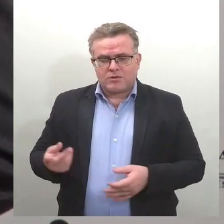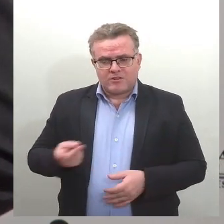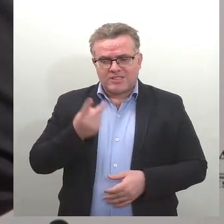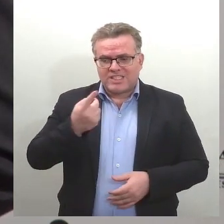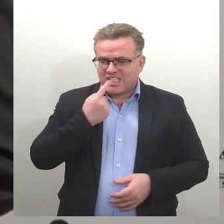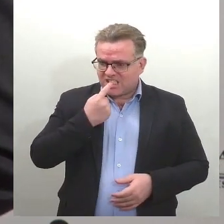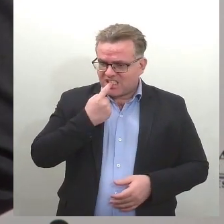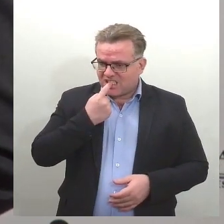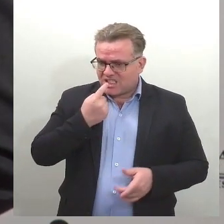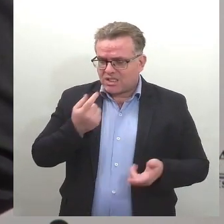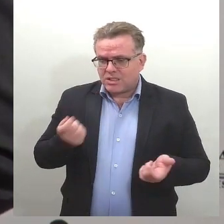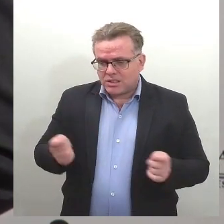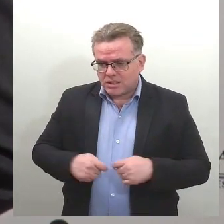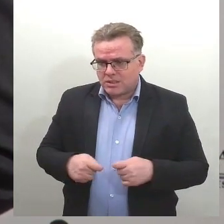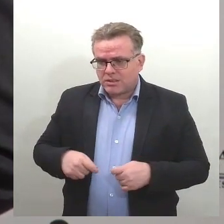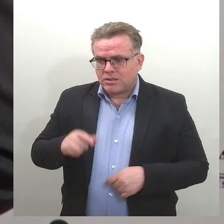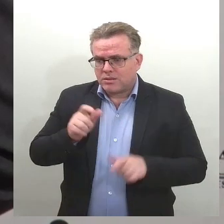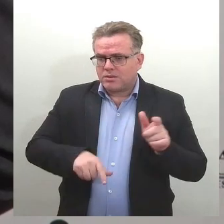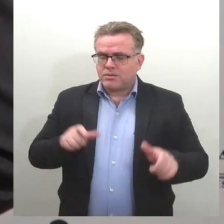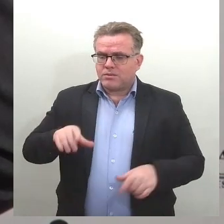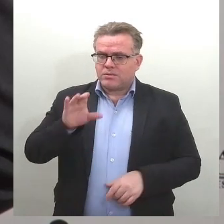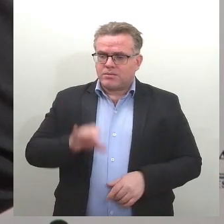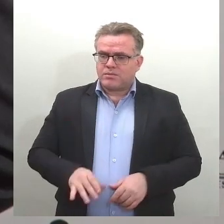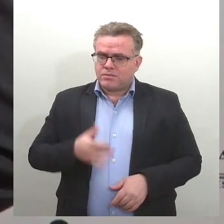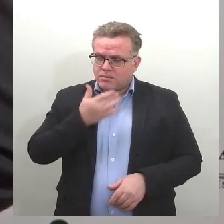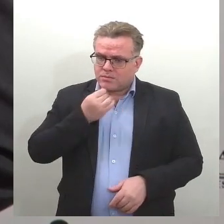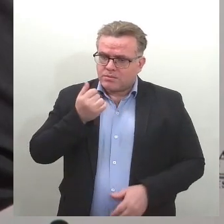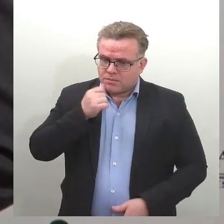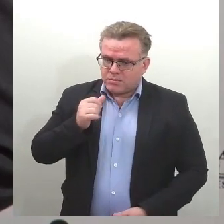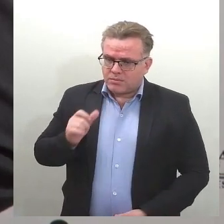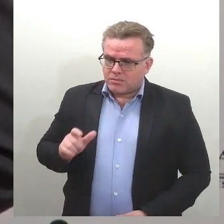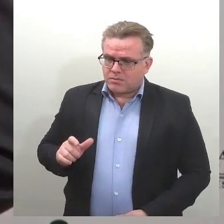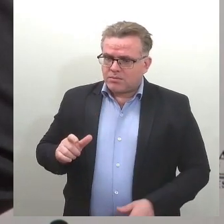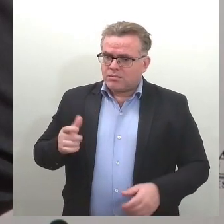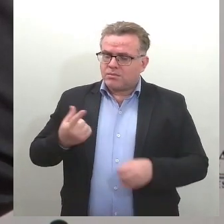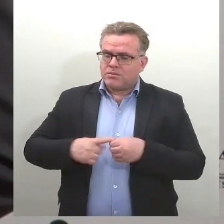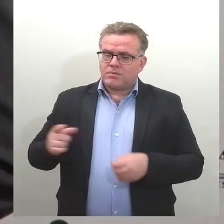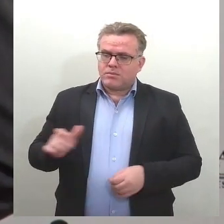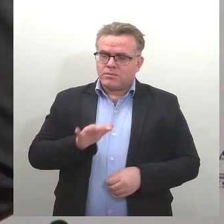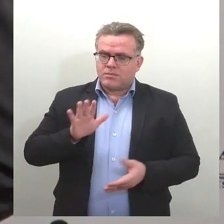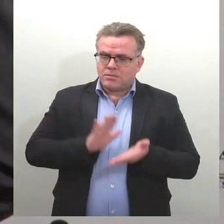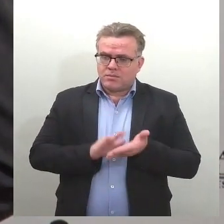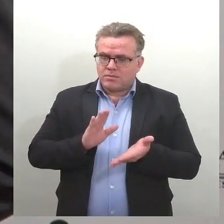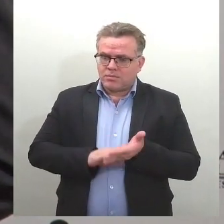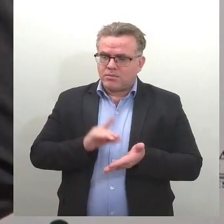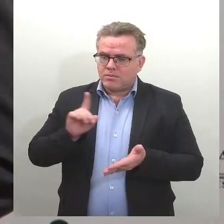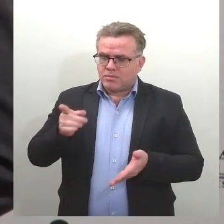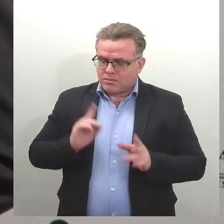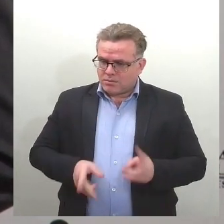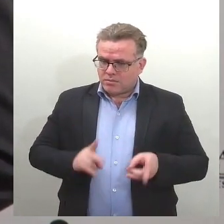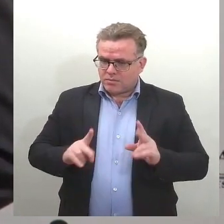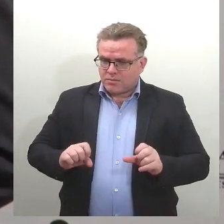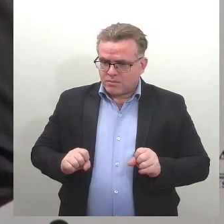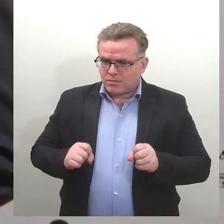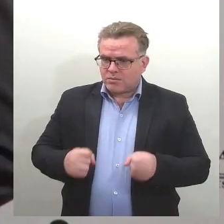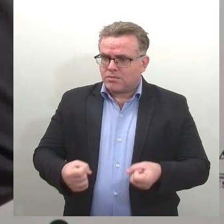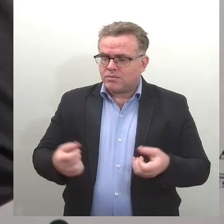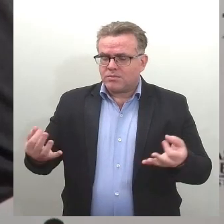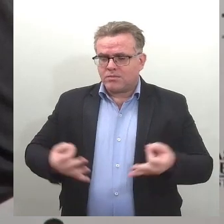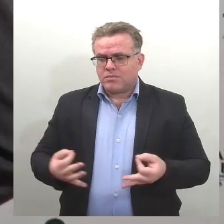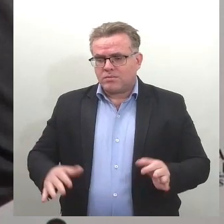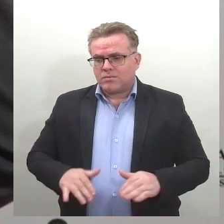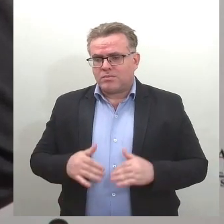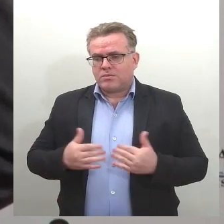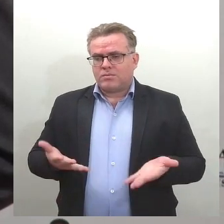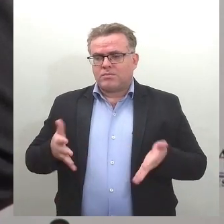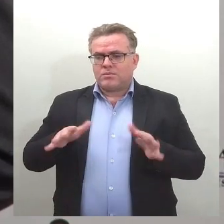cidadão e da cidadã lagartense. Parabéns, prefeita. Continue com esse belíssimo trabalho. É a inclusão social, é o